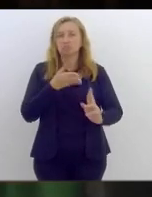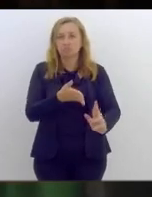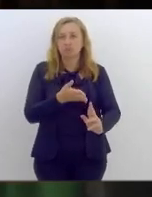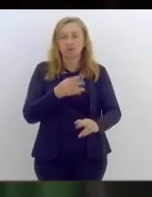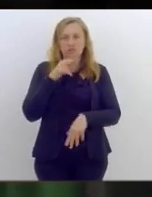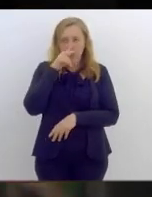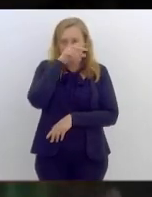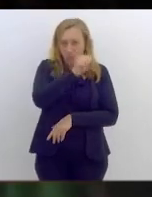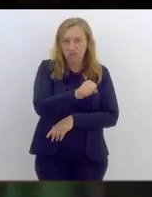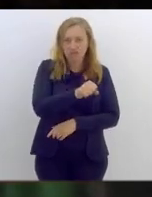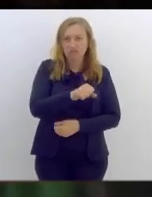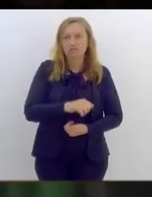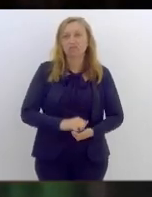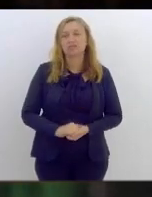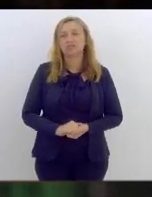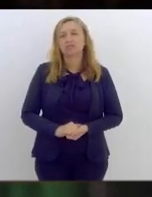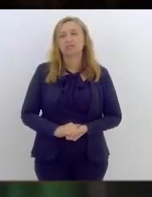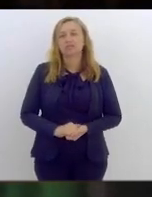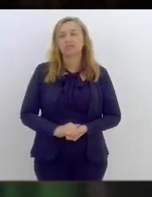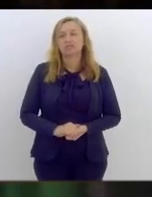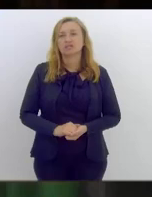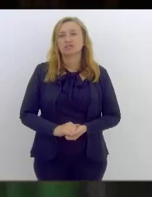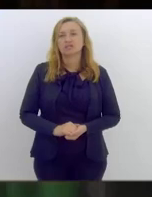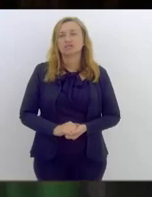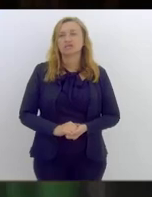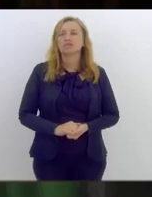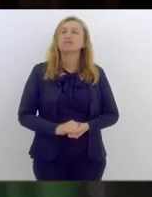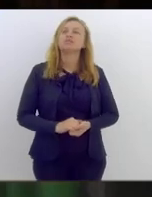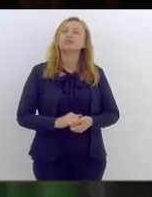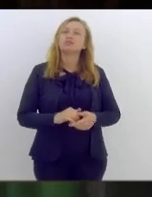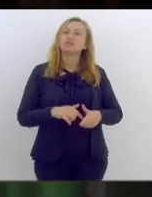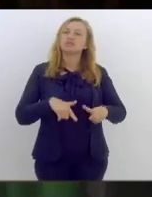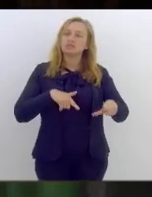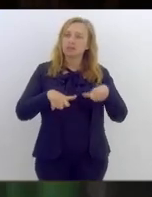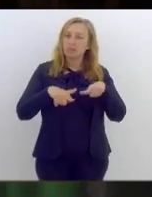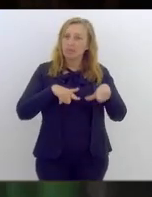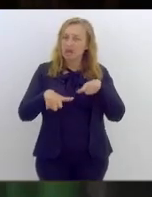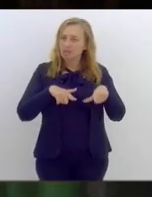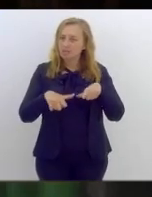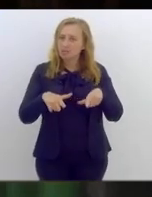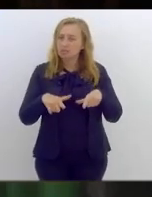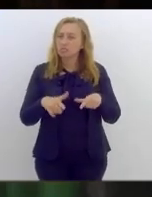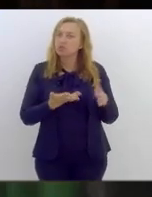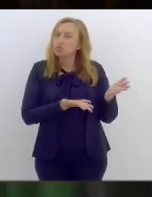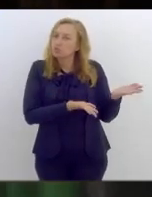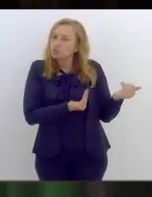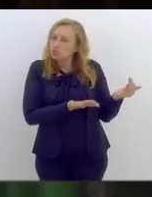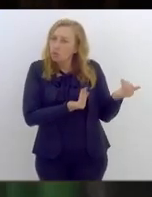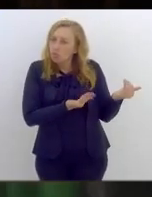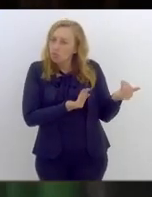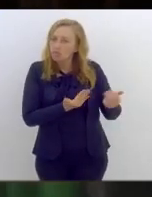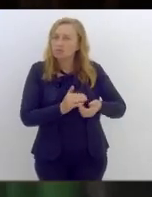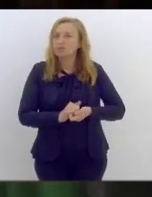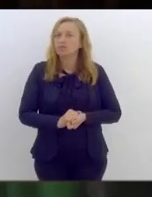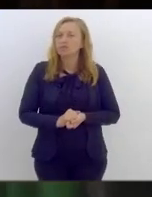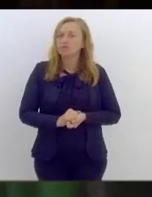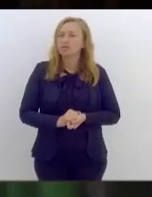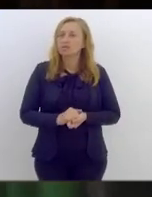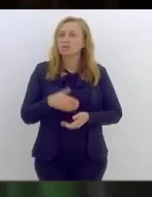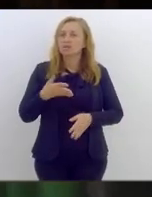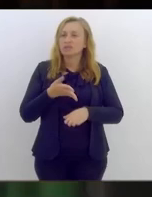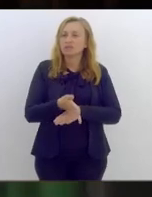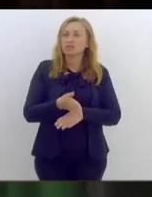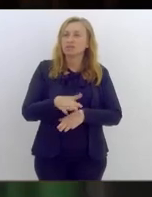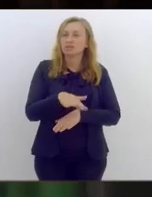muito forte, né? Desse legado Ruth de Souza, ainda quando jovem, né? Que entrou na escola